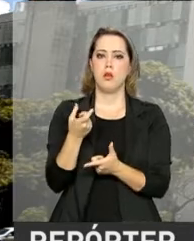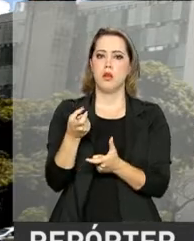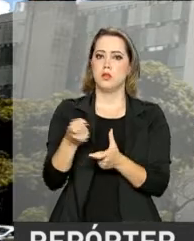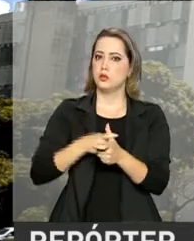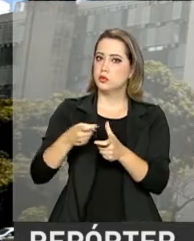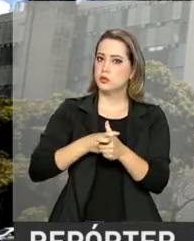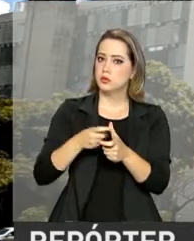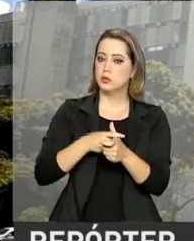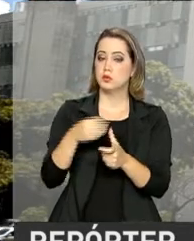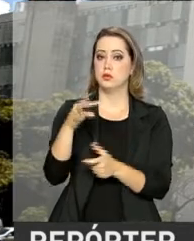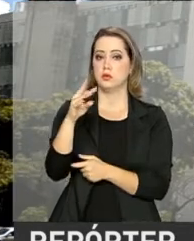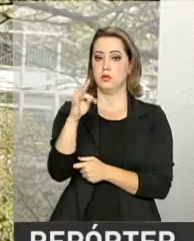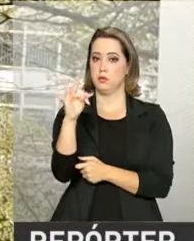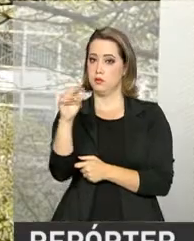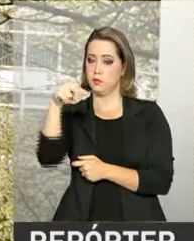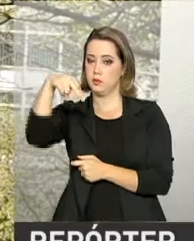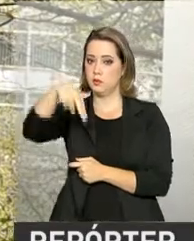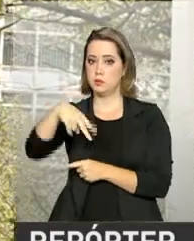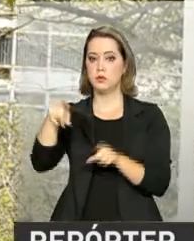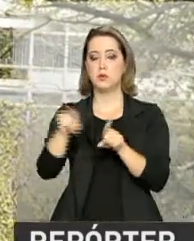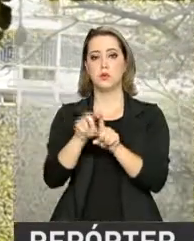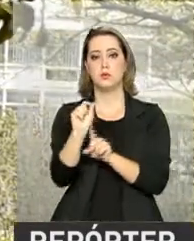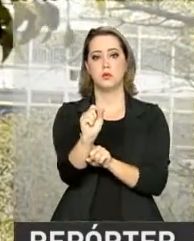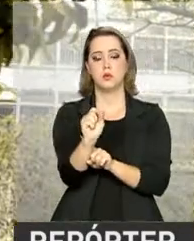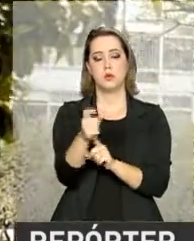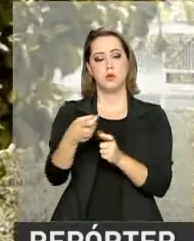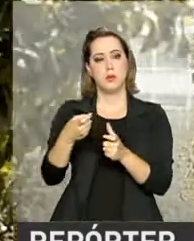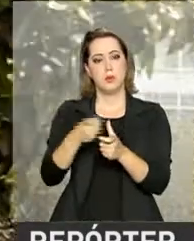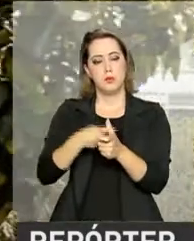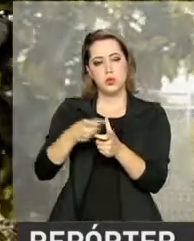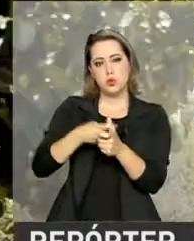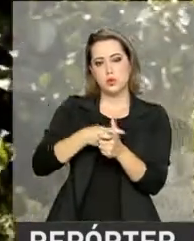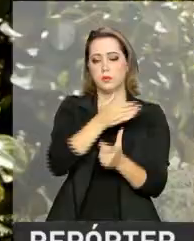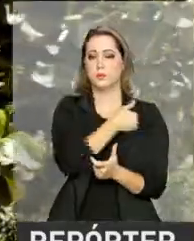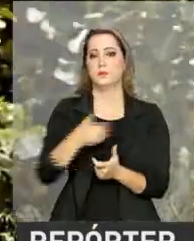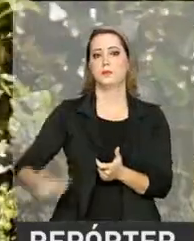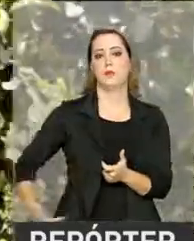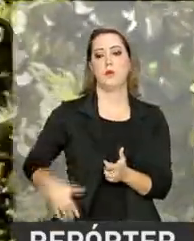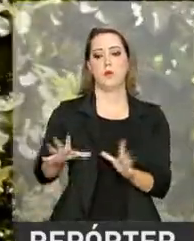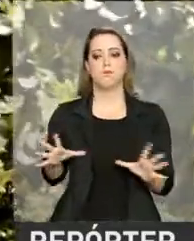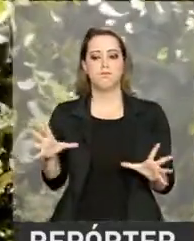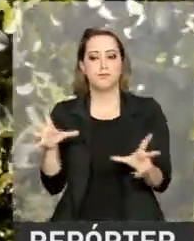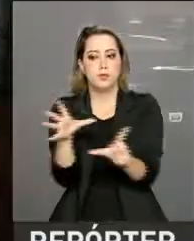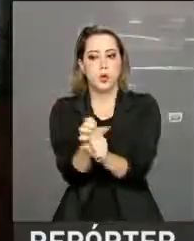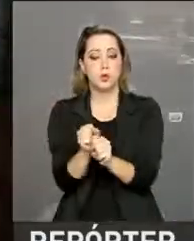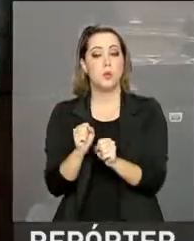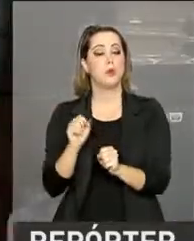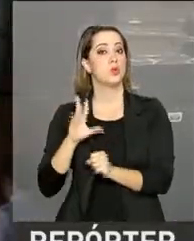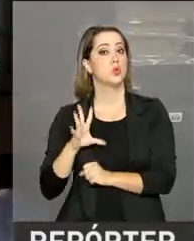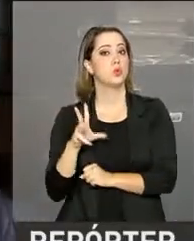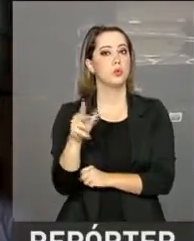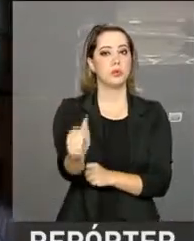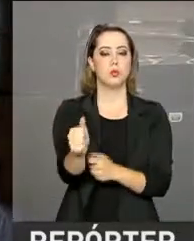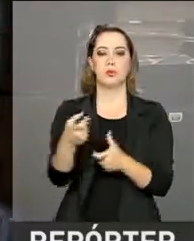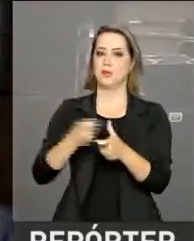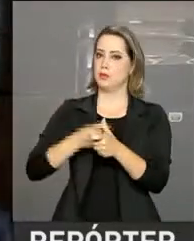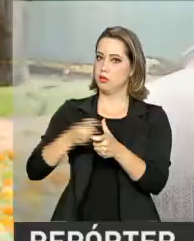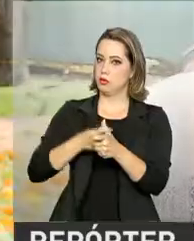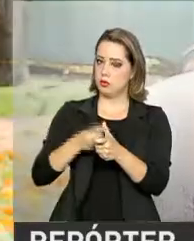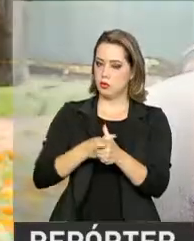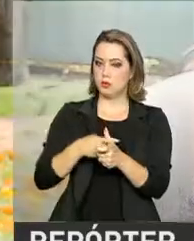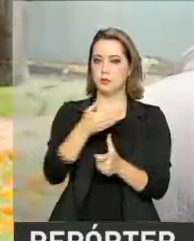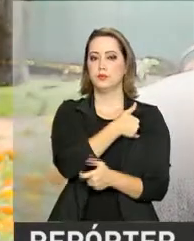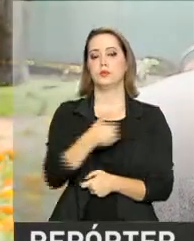tesouro nacional para financiar o déficit orçamentário do governo é a soma das dívidas interna e externa do país